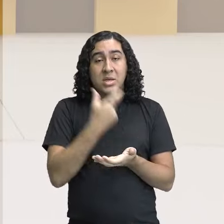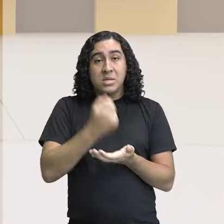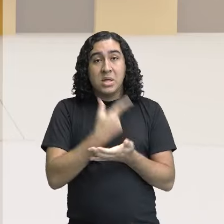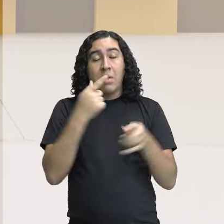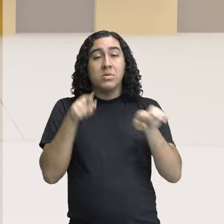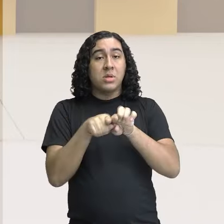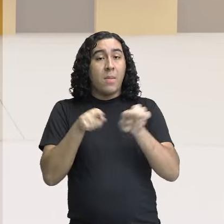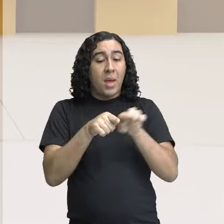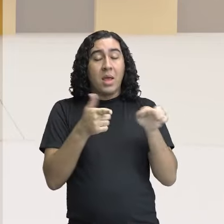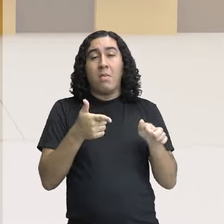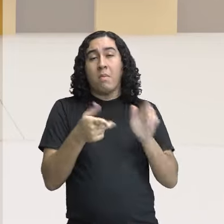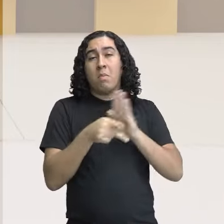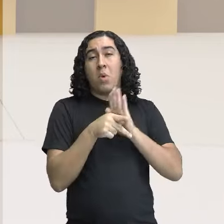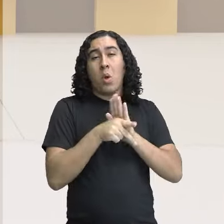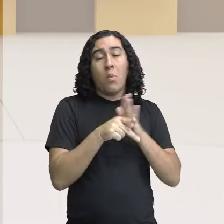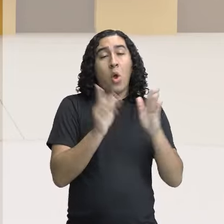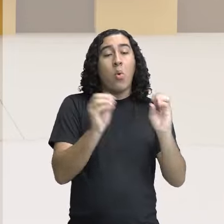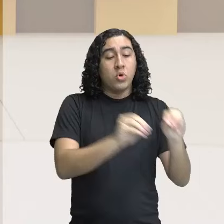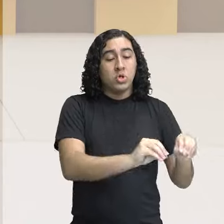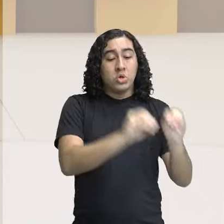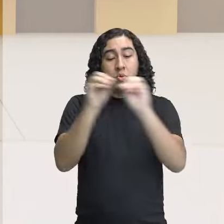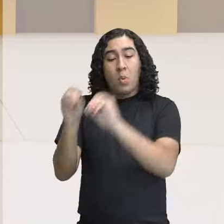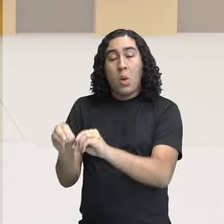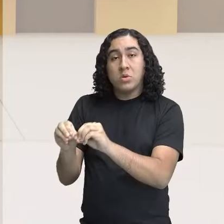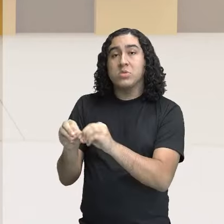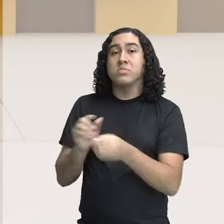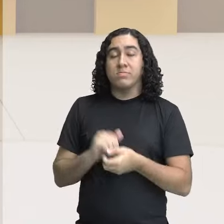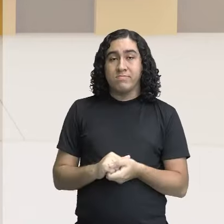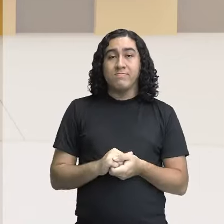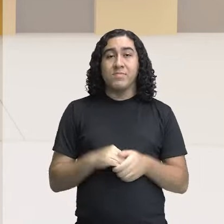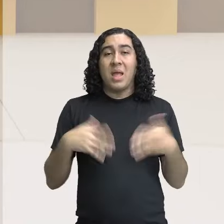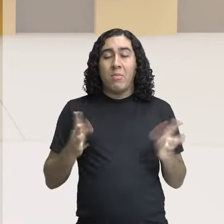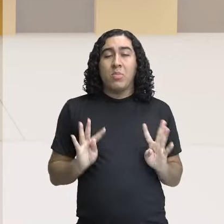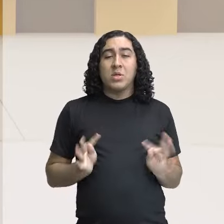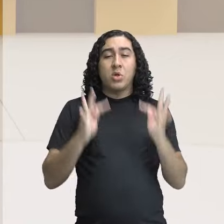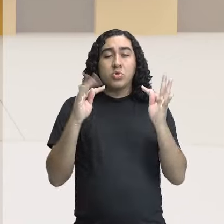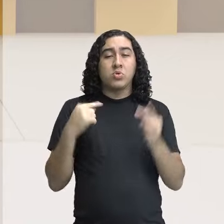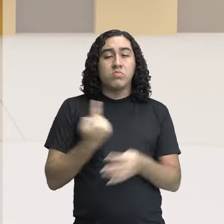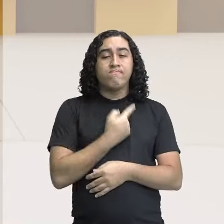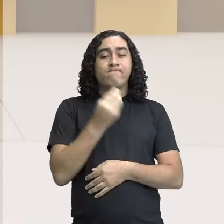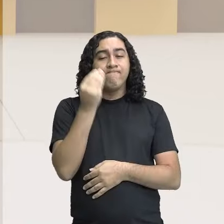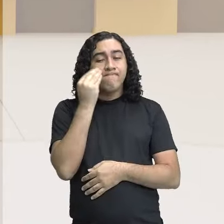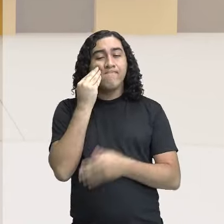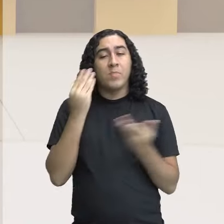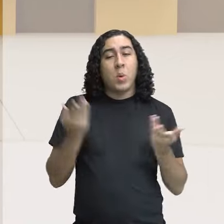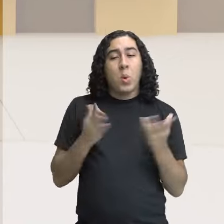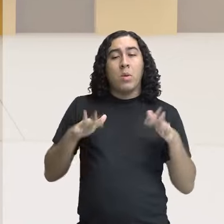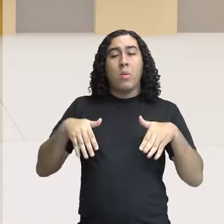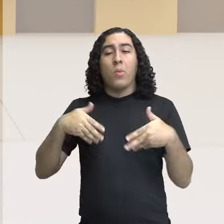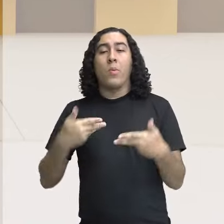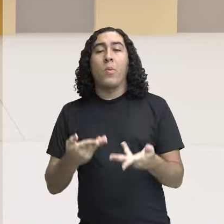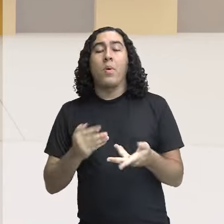Podemos ver isso, professora? Com certeza, professor Dari. E uma tecnologia que a gente vai observar agora vai ser as